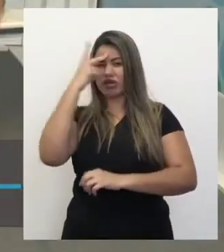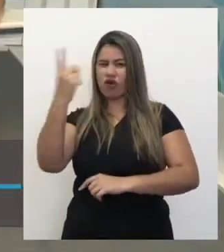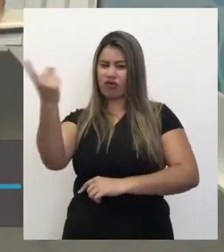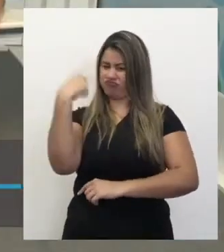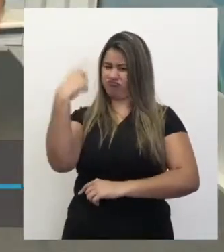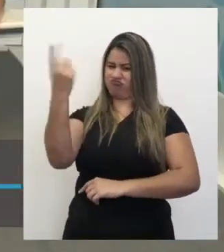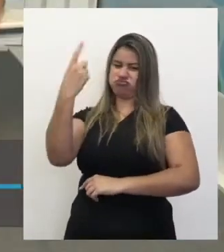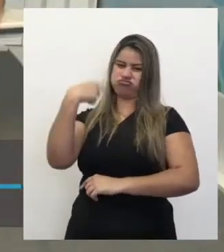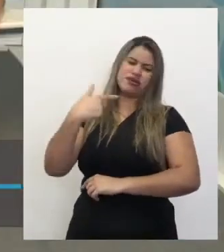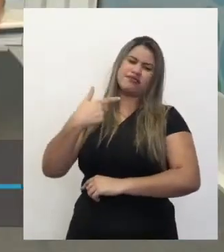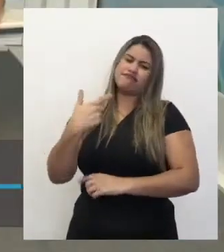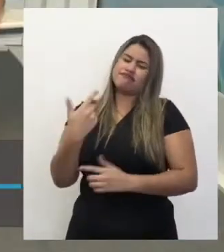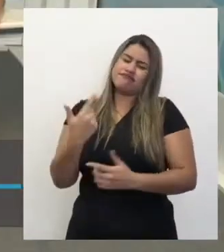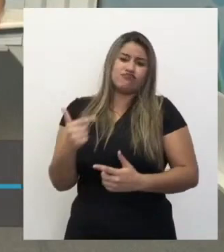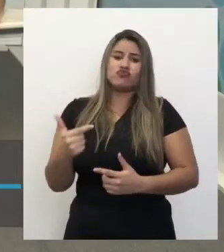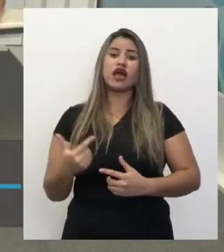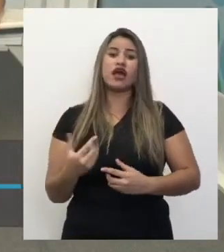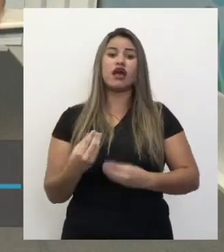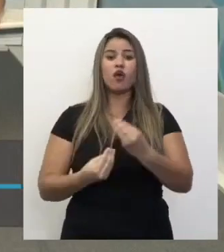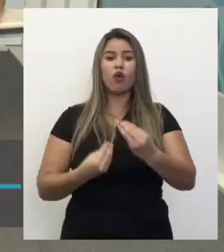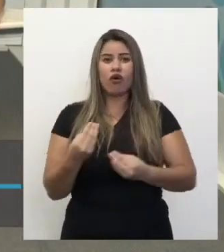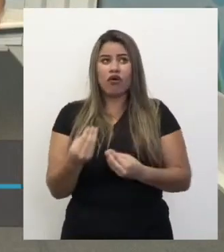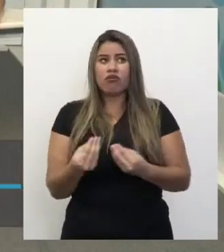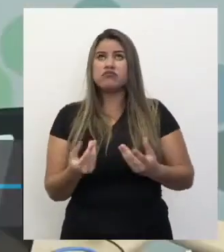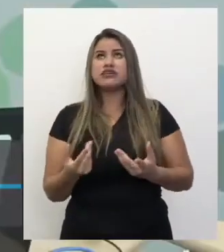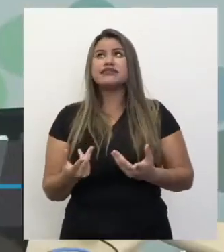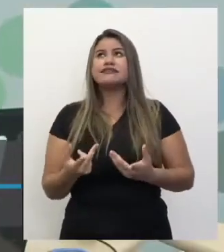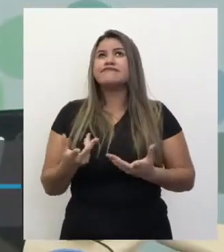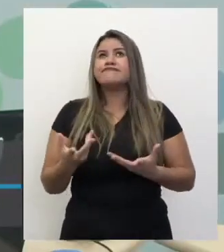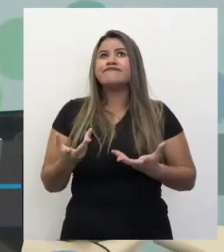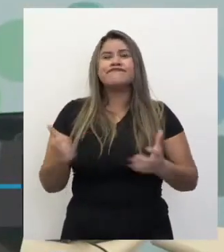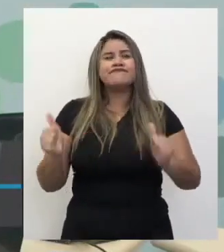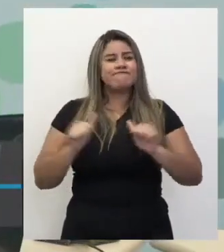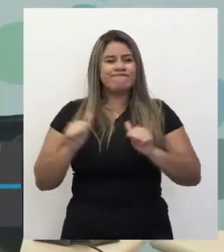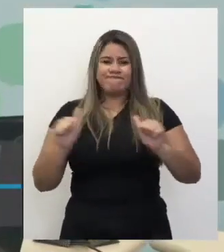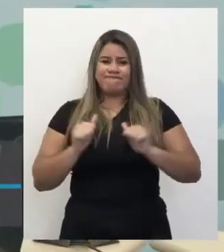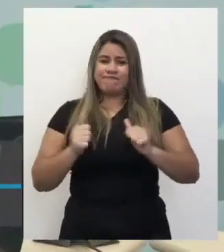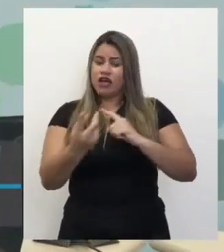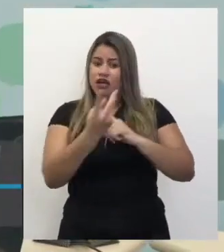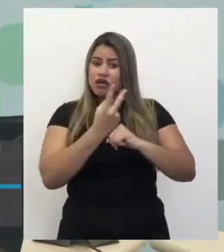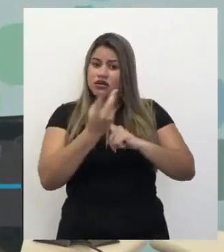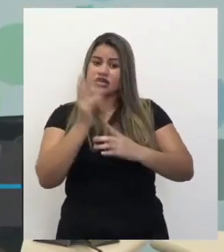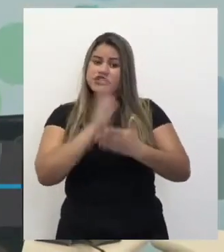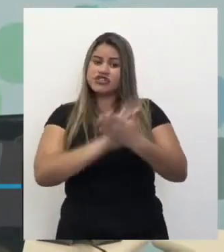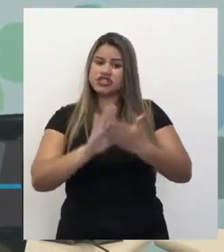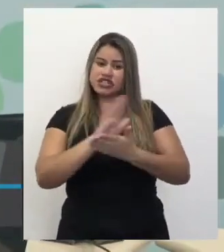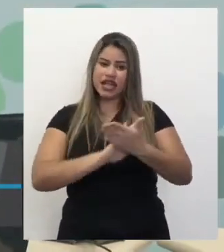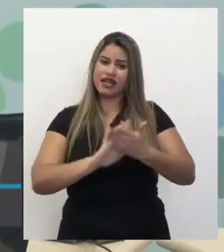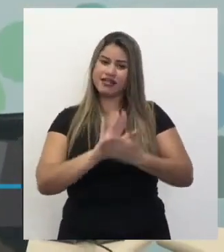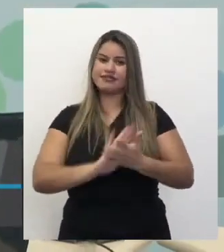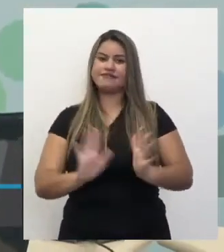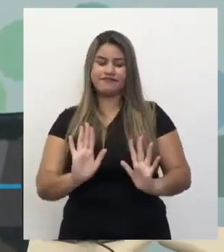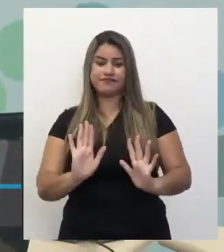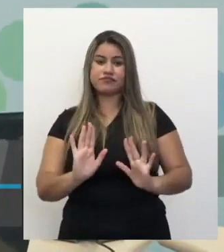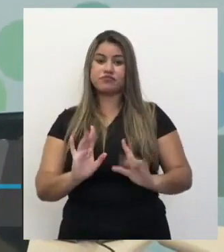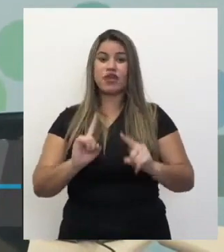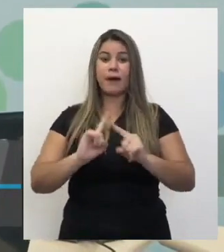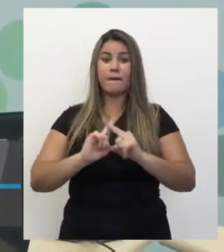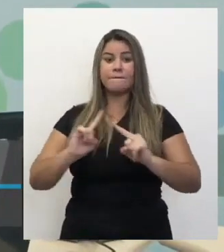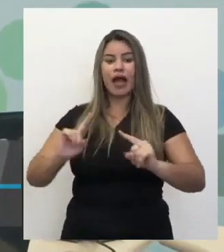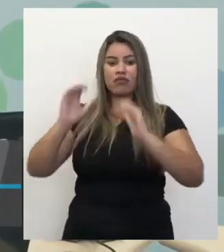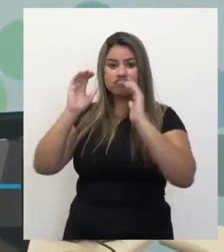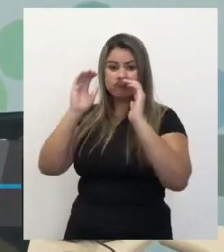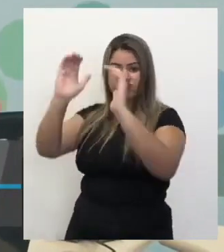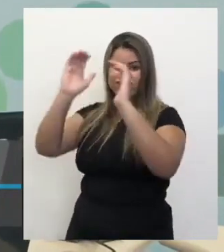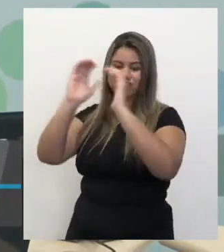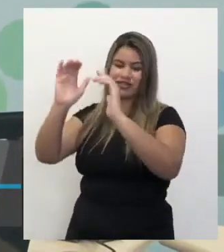mais entre uma situação que ele não tinha um protetor. Exato. Não é isso? Ele não era protegido, mas também, por outro lado, aí